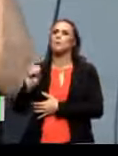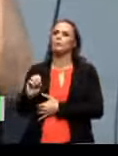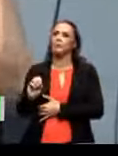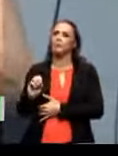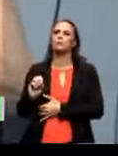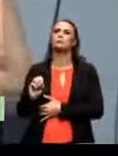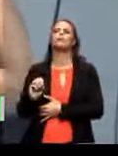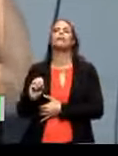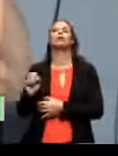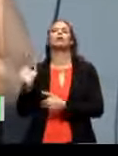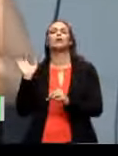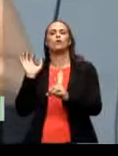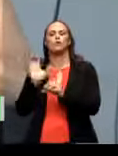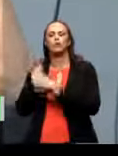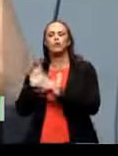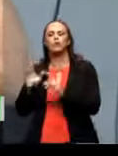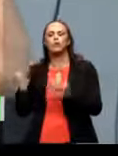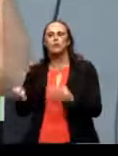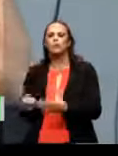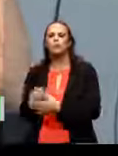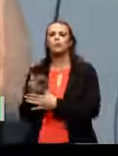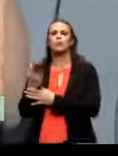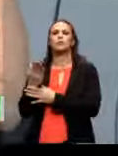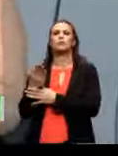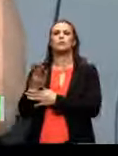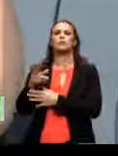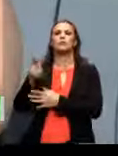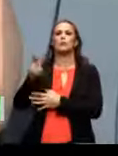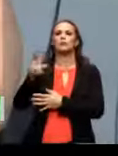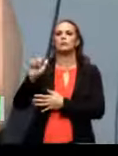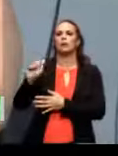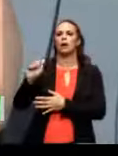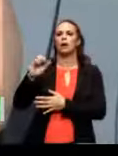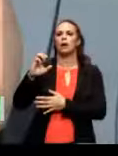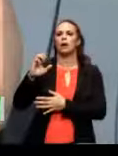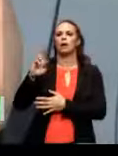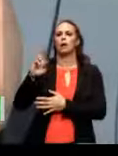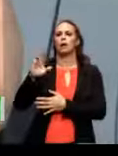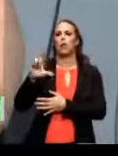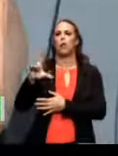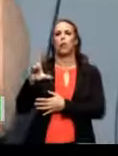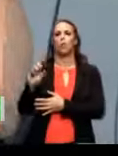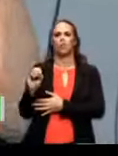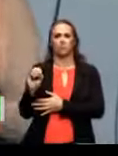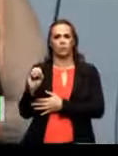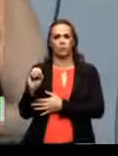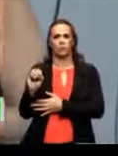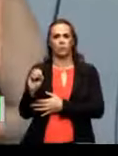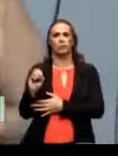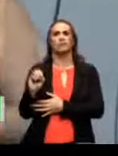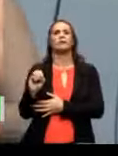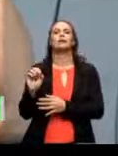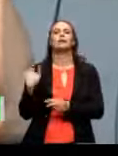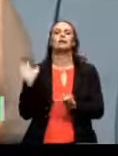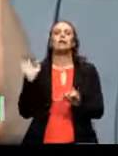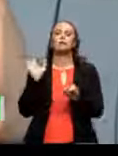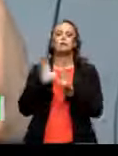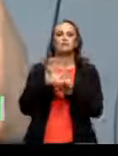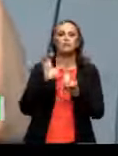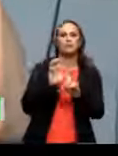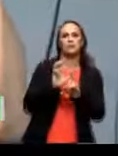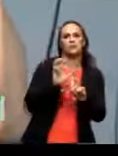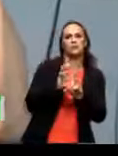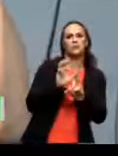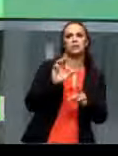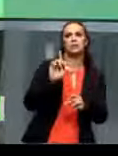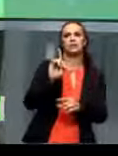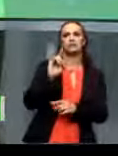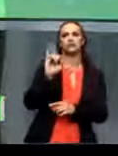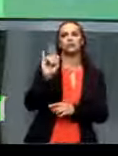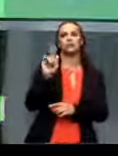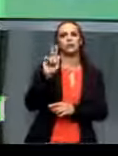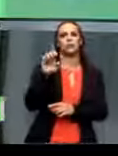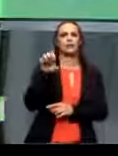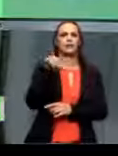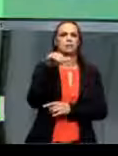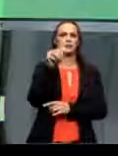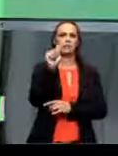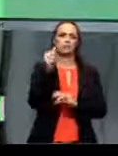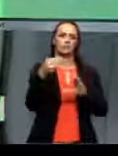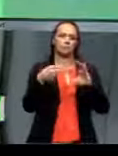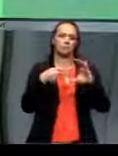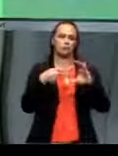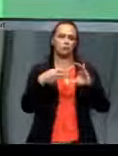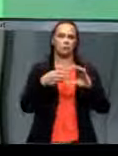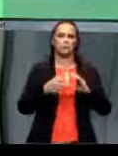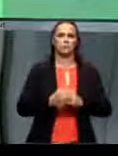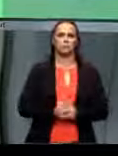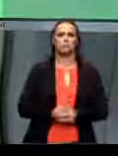né, digestivo, e vai então fazer digestão intracelular, tá? Ok? Ok.